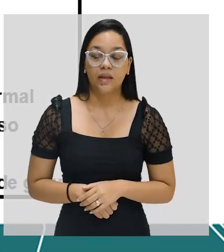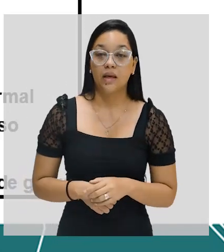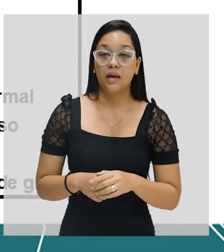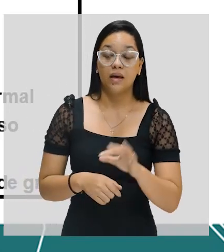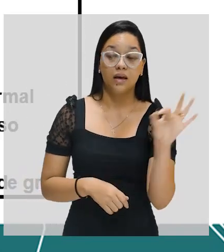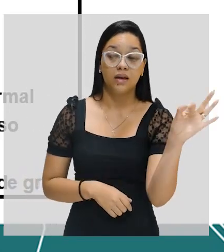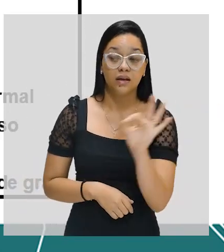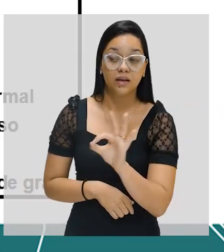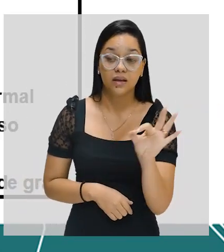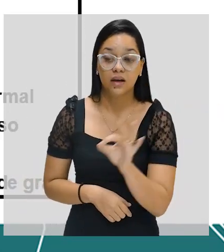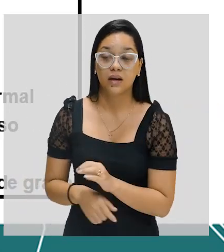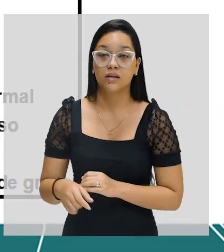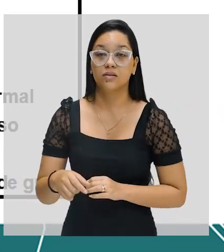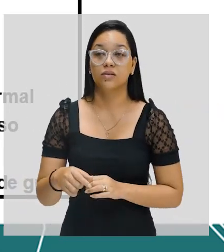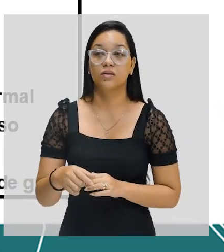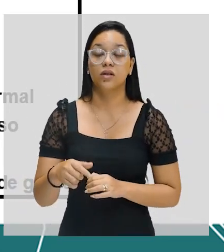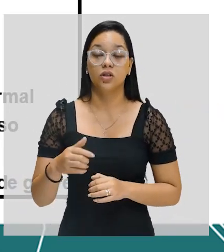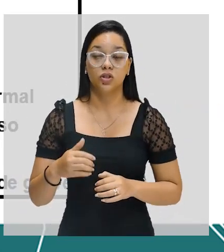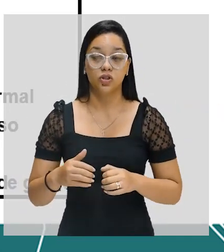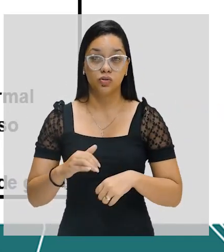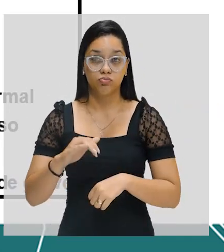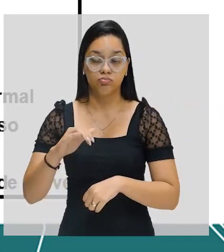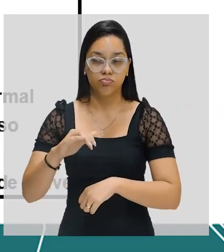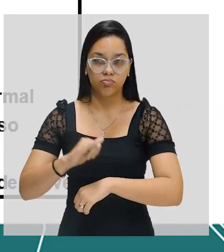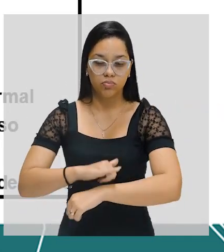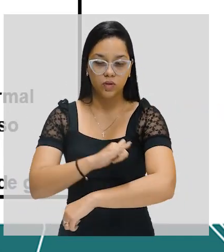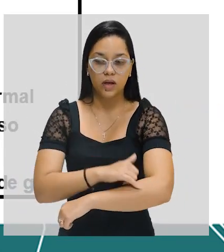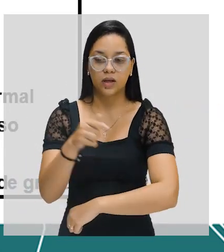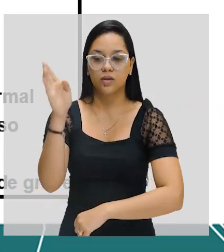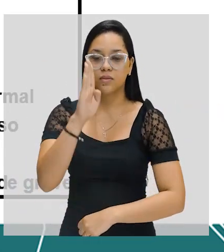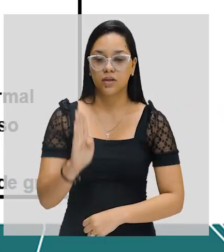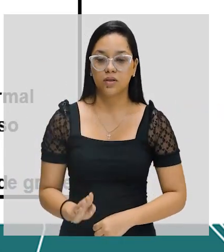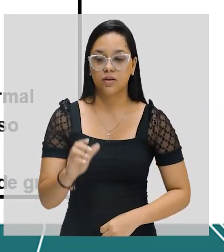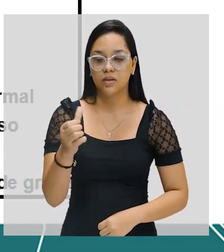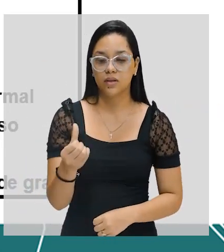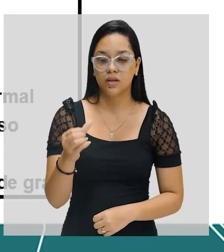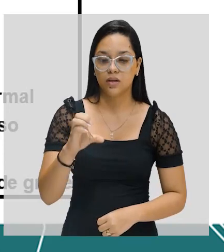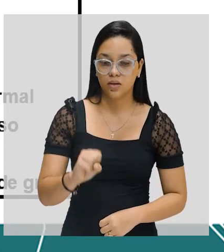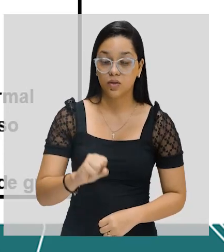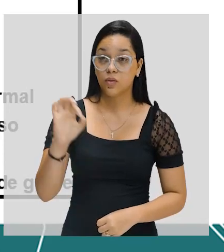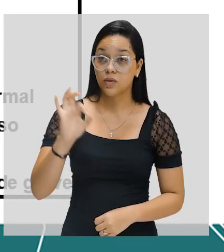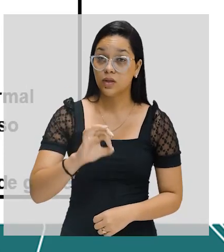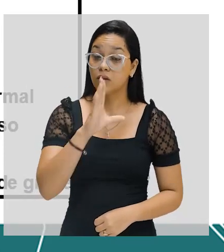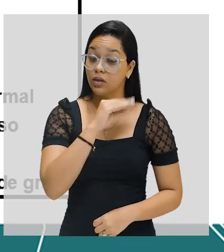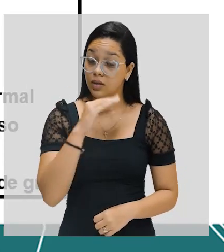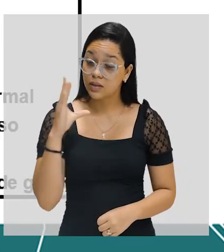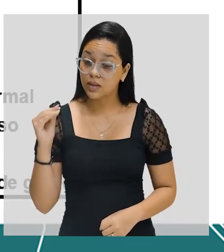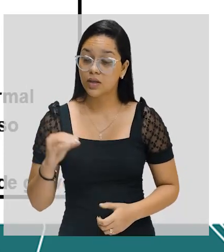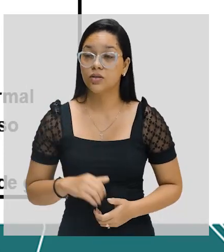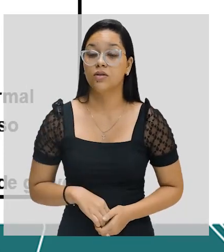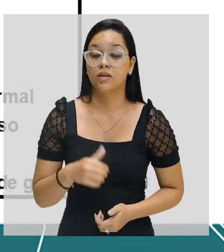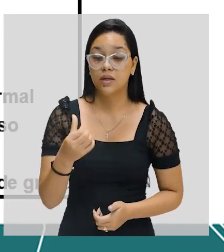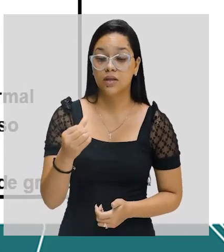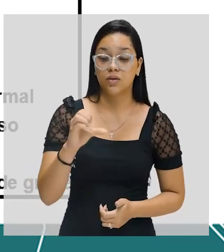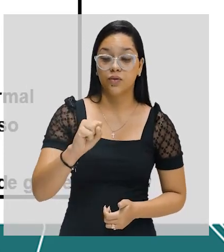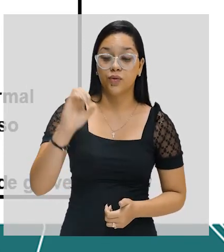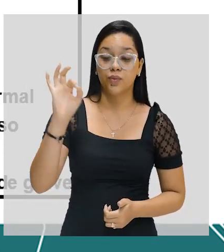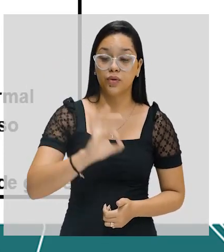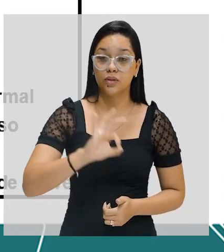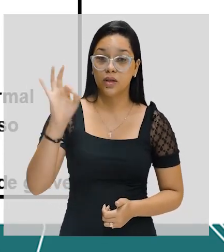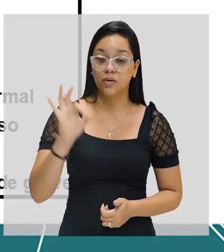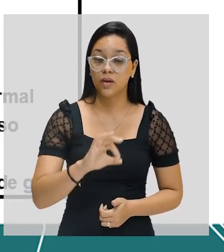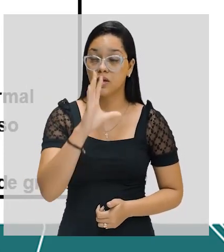Dados da obesidade aqui no Brasil. Vamos lá. 68% dos adolescentes, tá? 68%